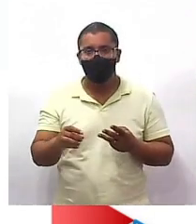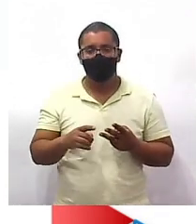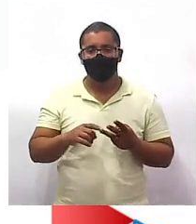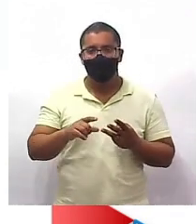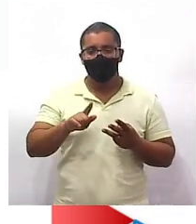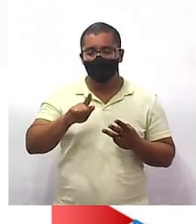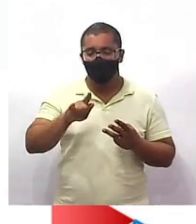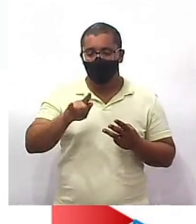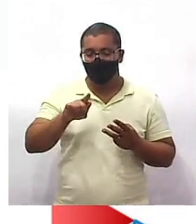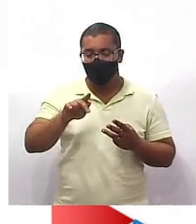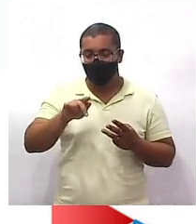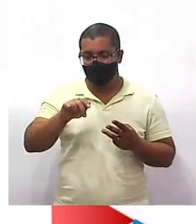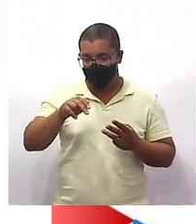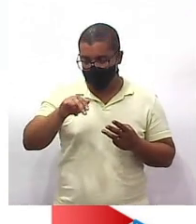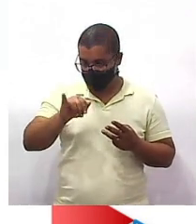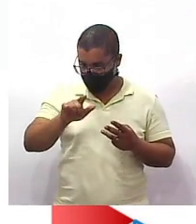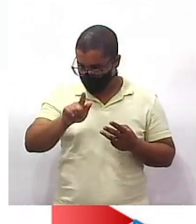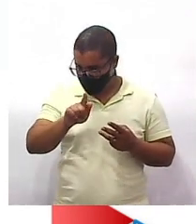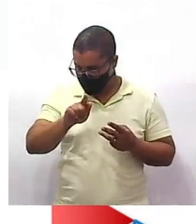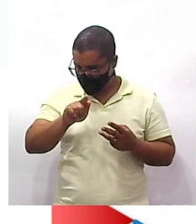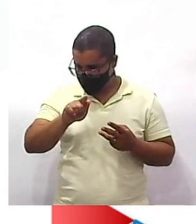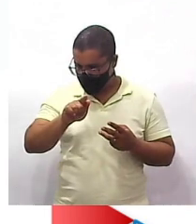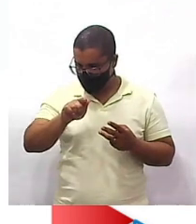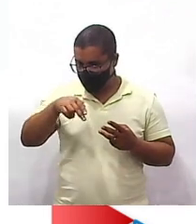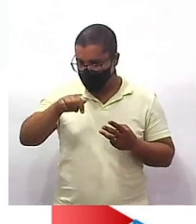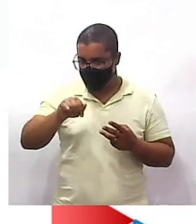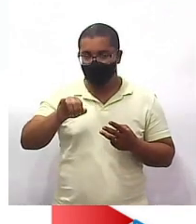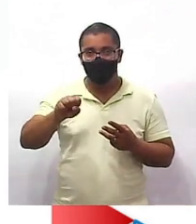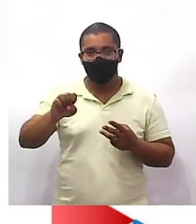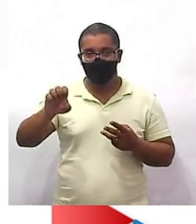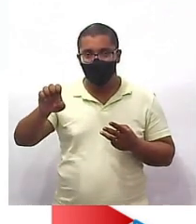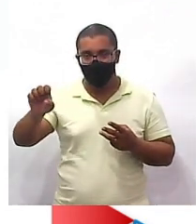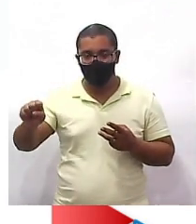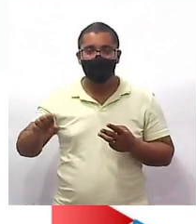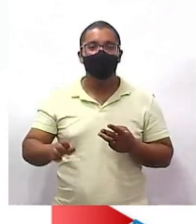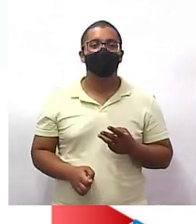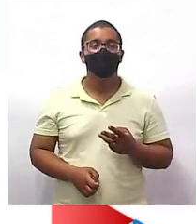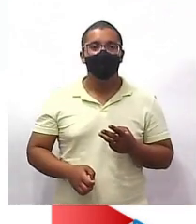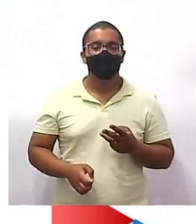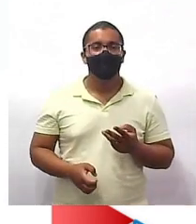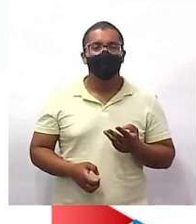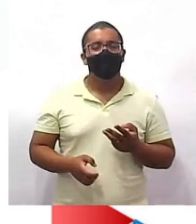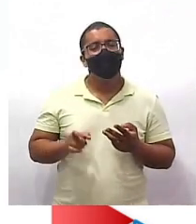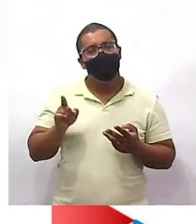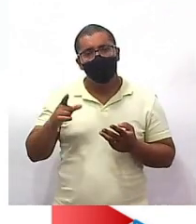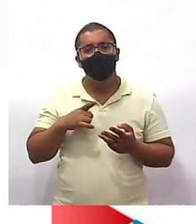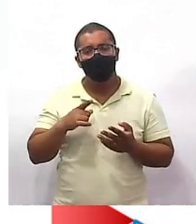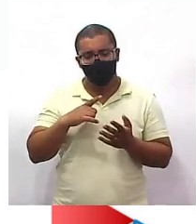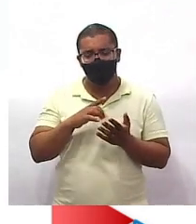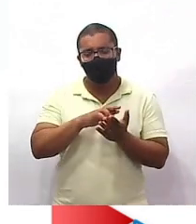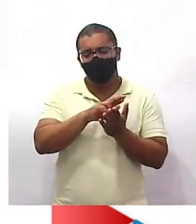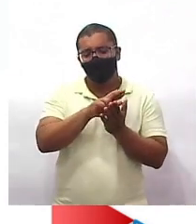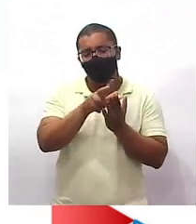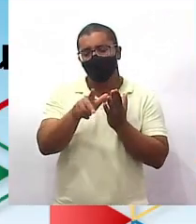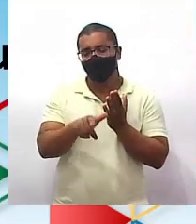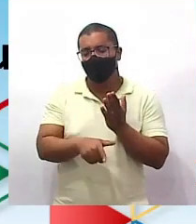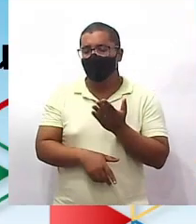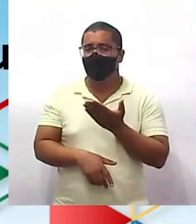quartzito, no caso do quartzo. Bom, essas aí são exemplos de rochas que